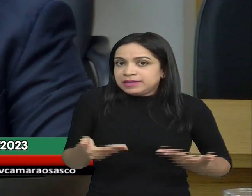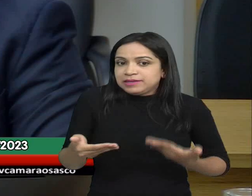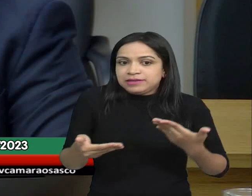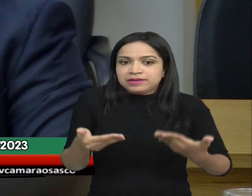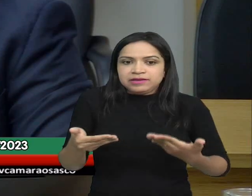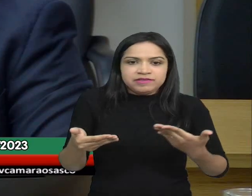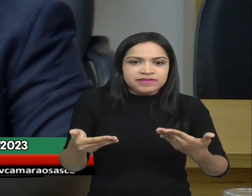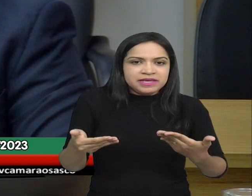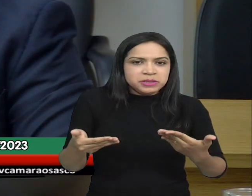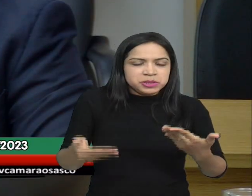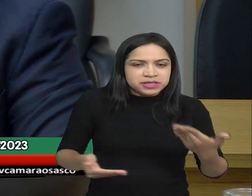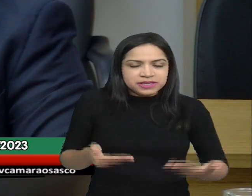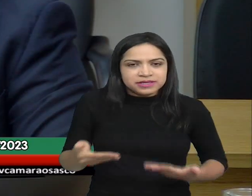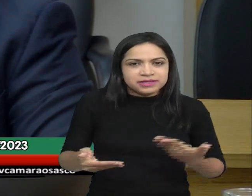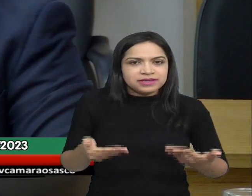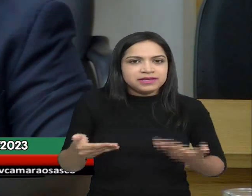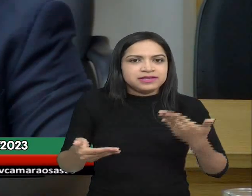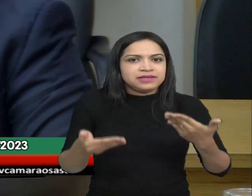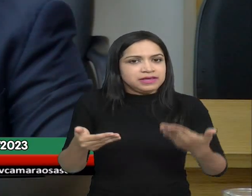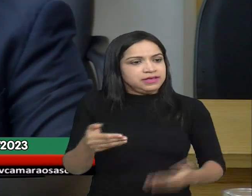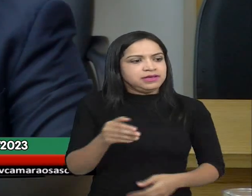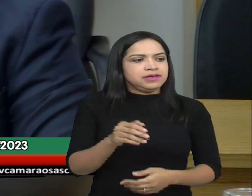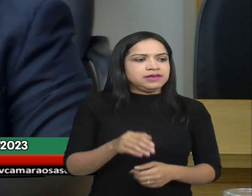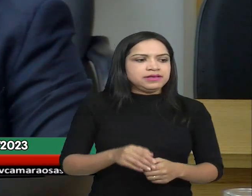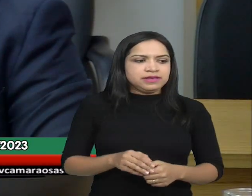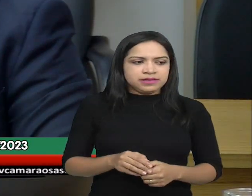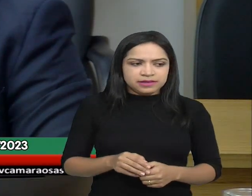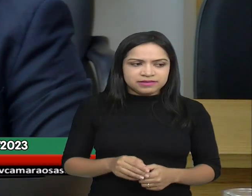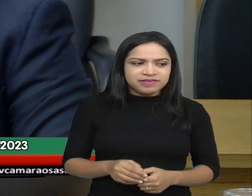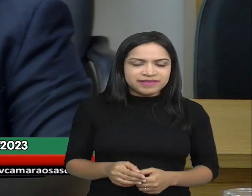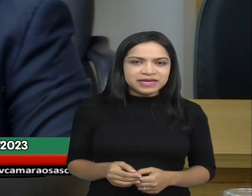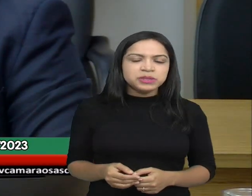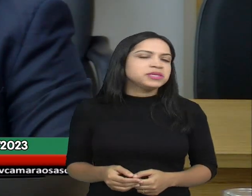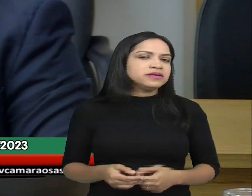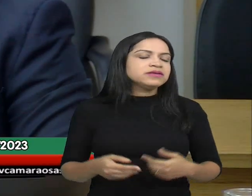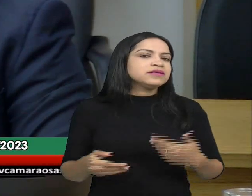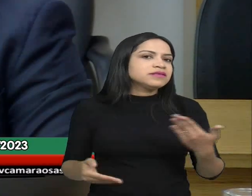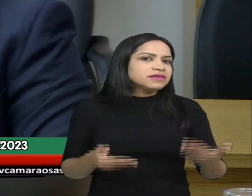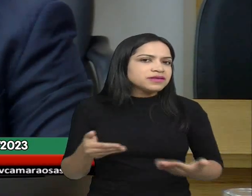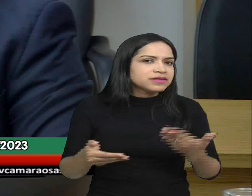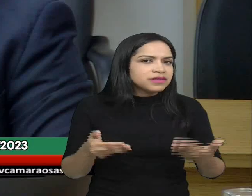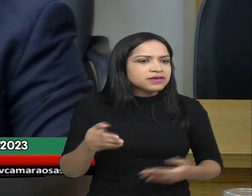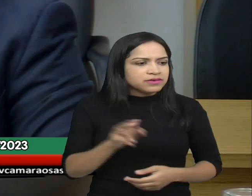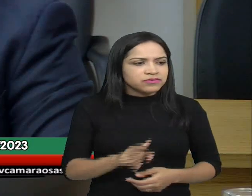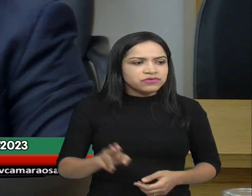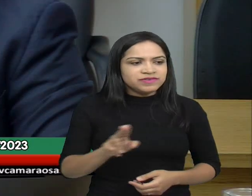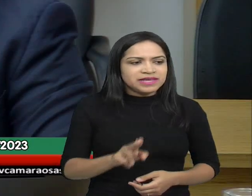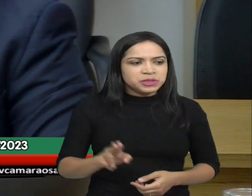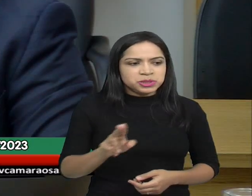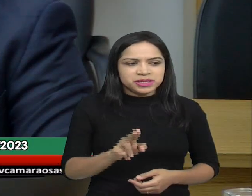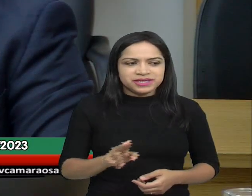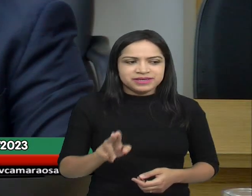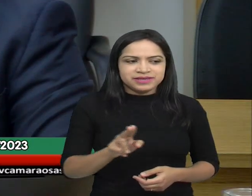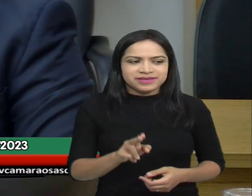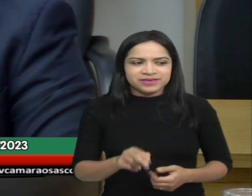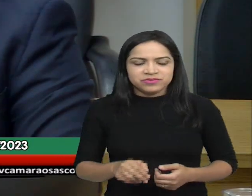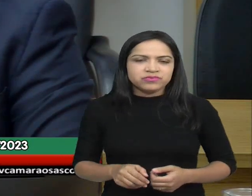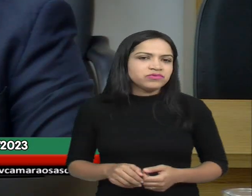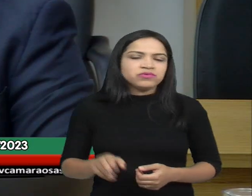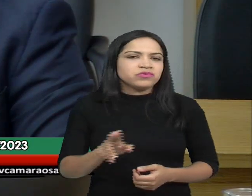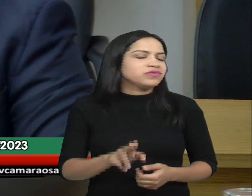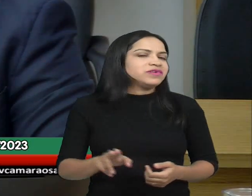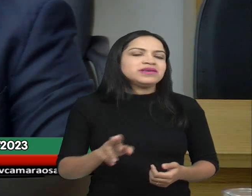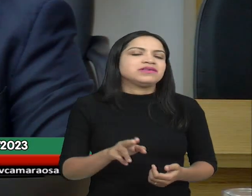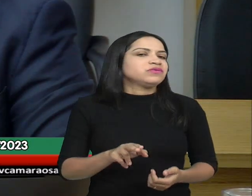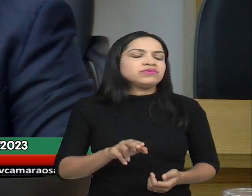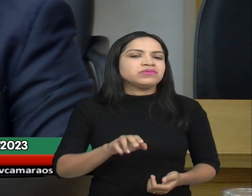tem que ter um backup cirúrgico, porque senão fica um serviço que não resolve 100% dos problemas. Entendi.